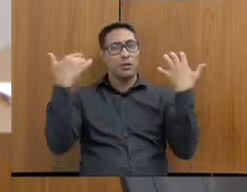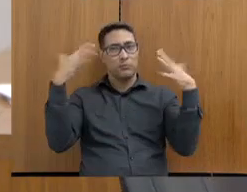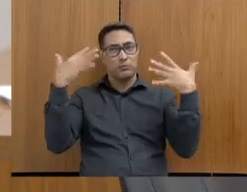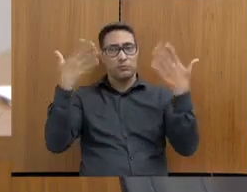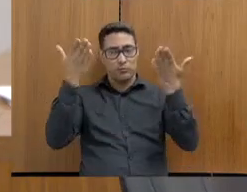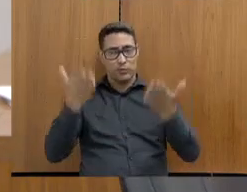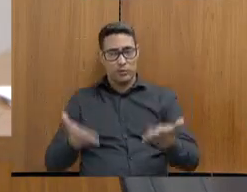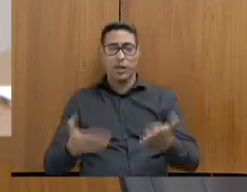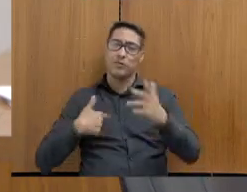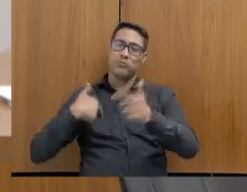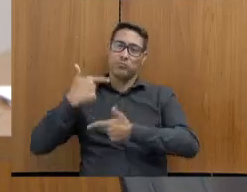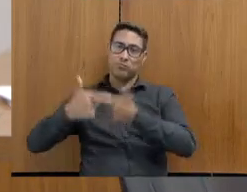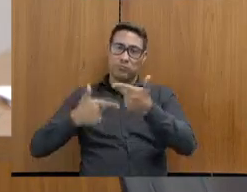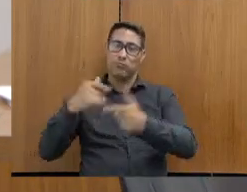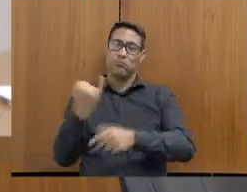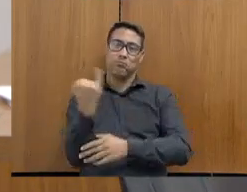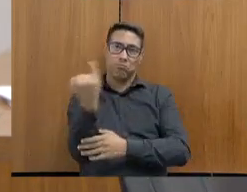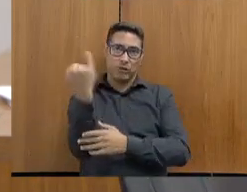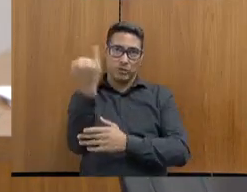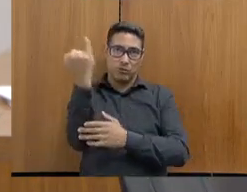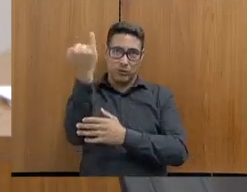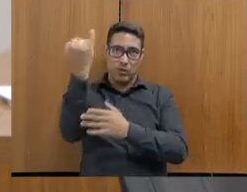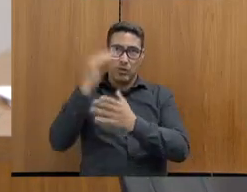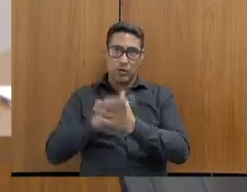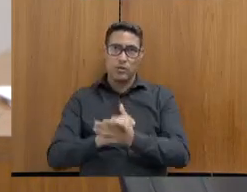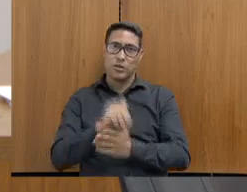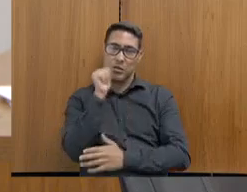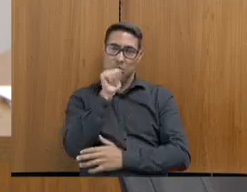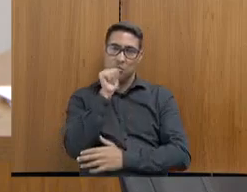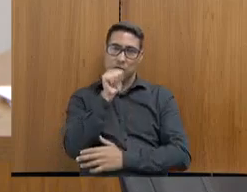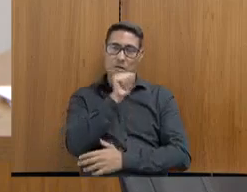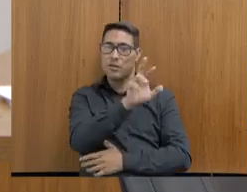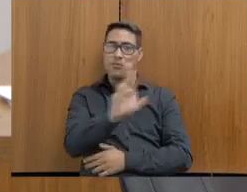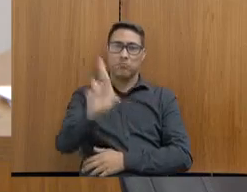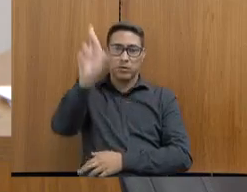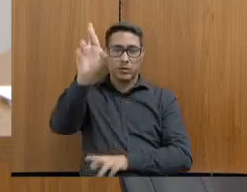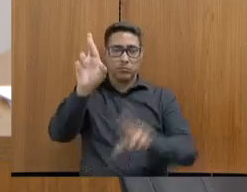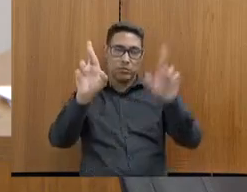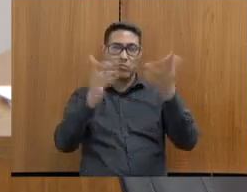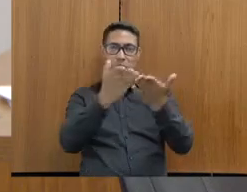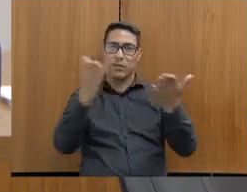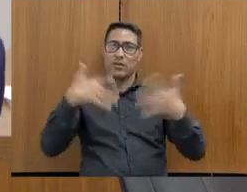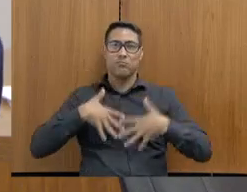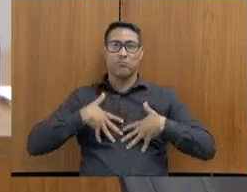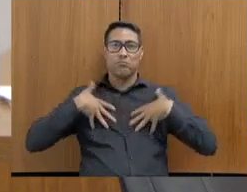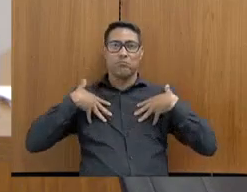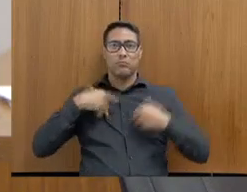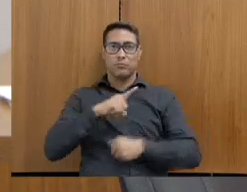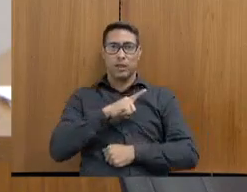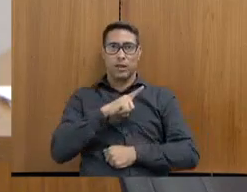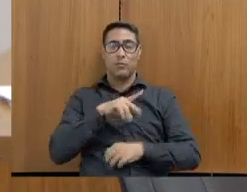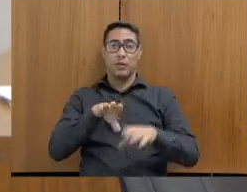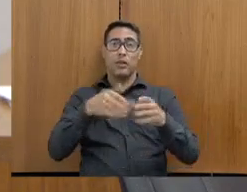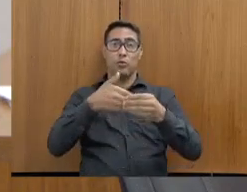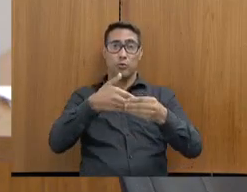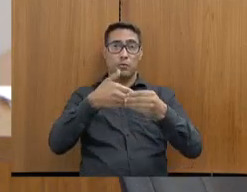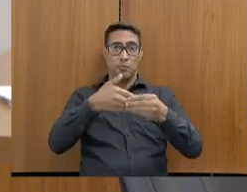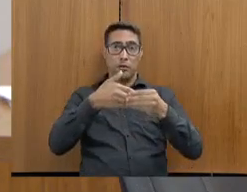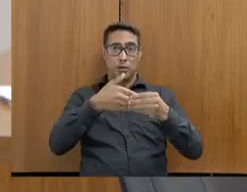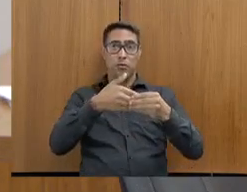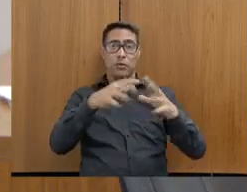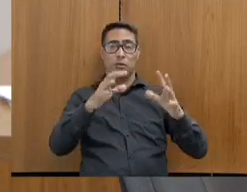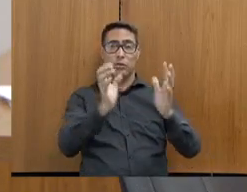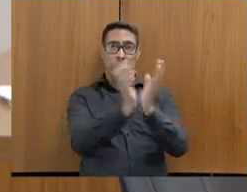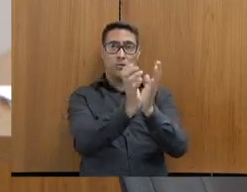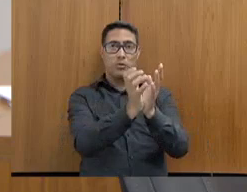empreitada tão importante né Tem mulheres nesses cargos nos orgulham muito assim como queria cumprimentar também todo o corpo da Polícia Civil